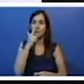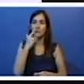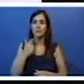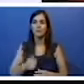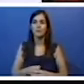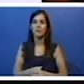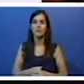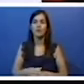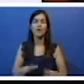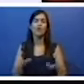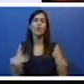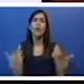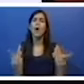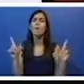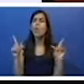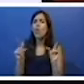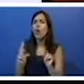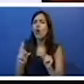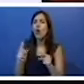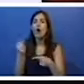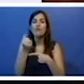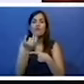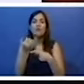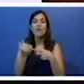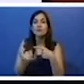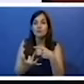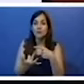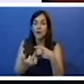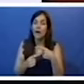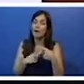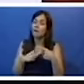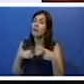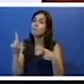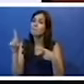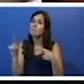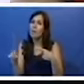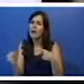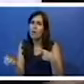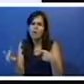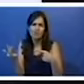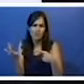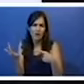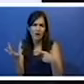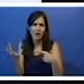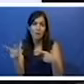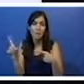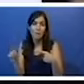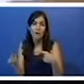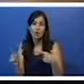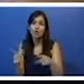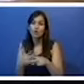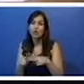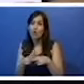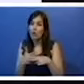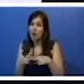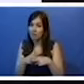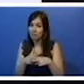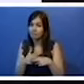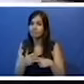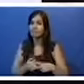e o menor fração aqui tem a menor quantidade o menor pedaço de chocolate